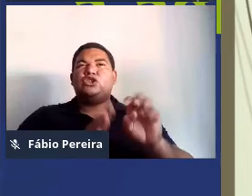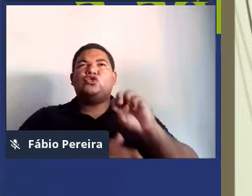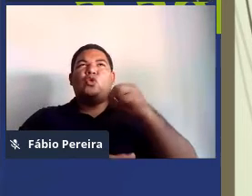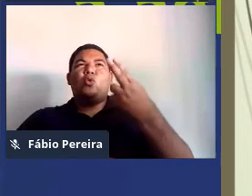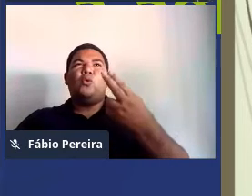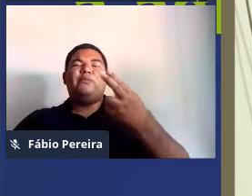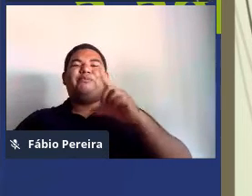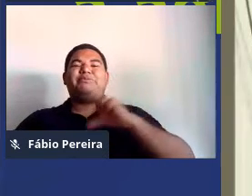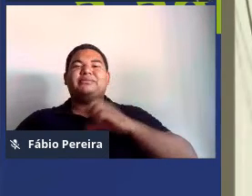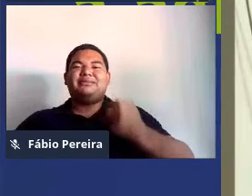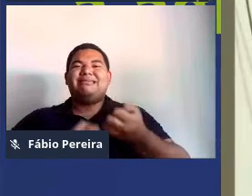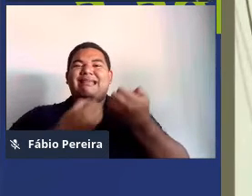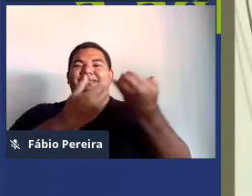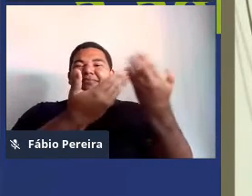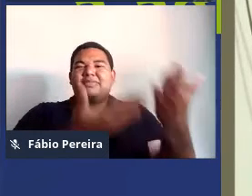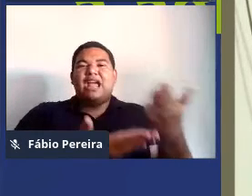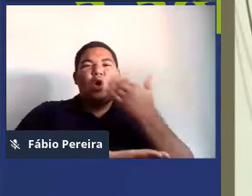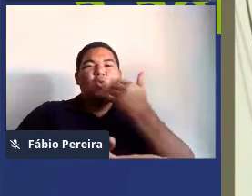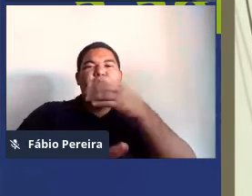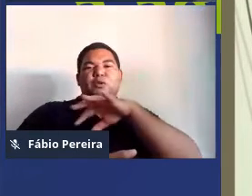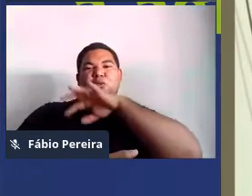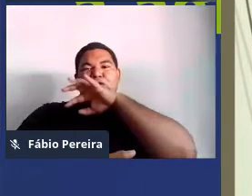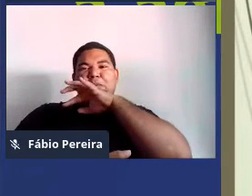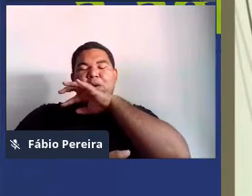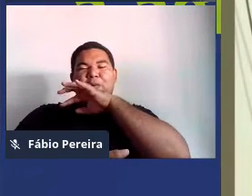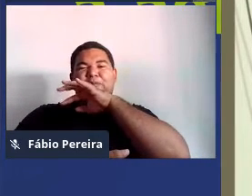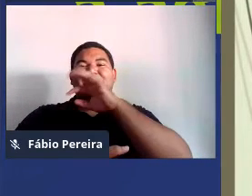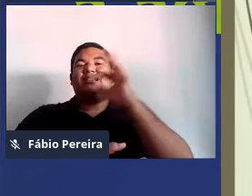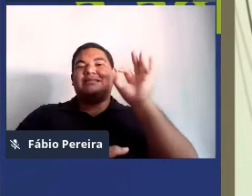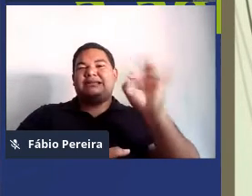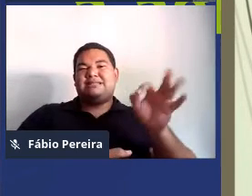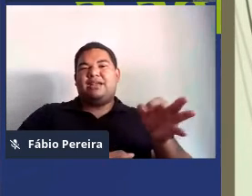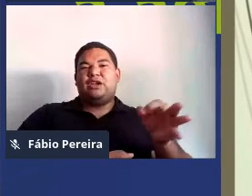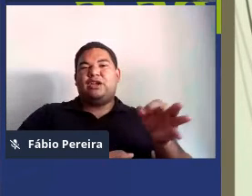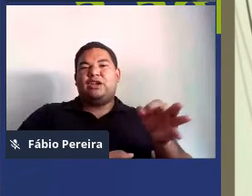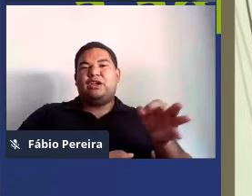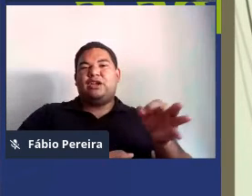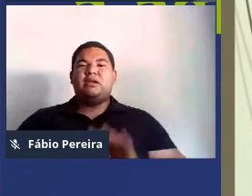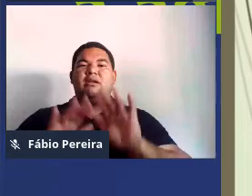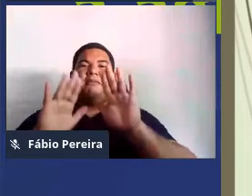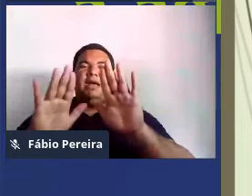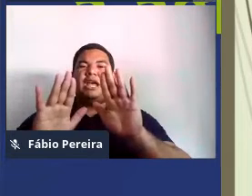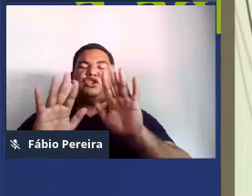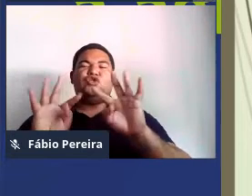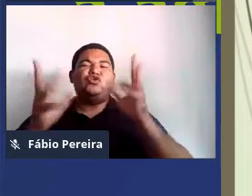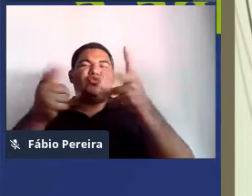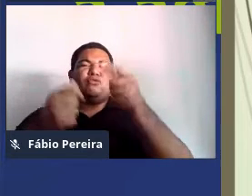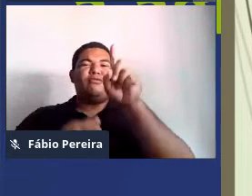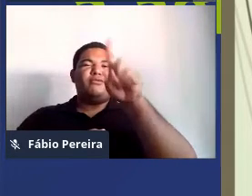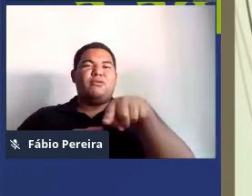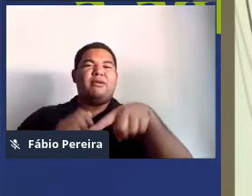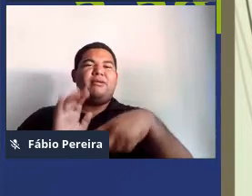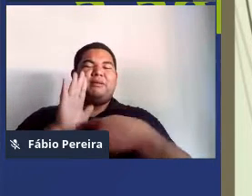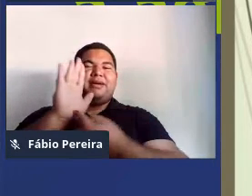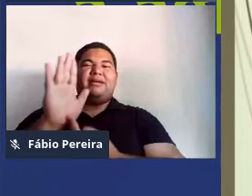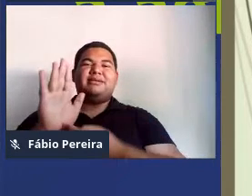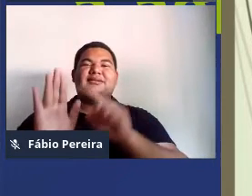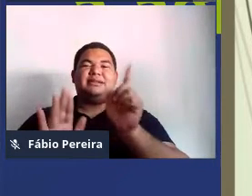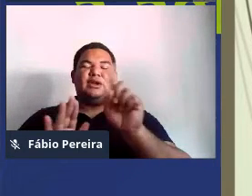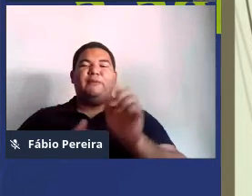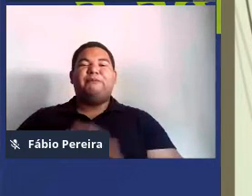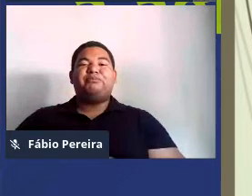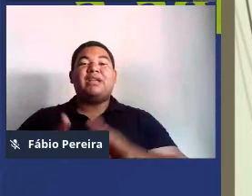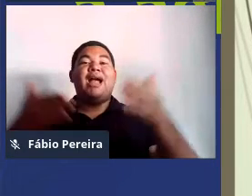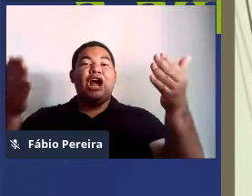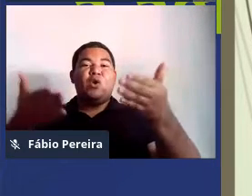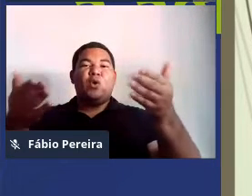que possam ser adequados. Mas nem tudo é o que parece. Esse artigo aqui saiu